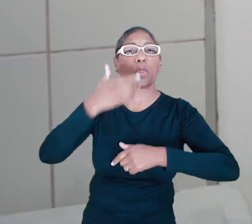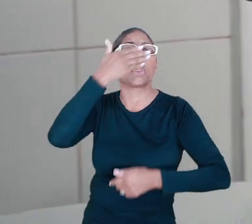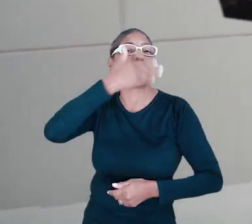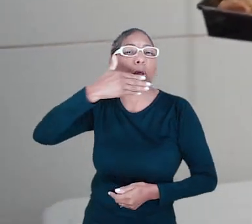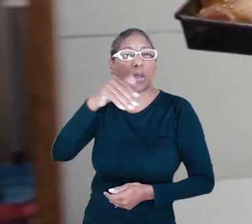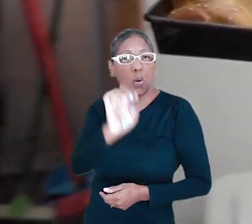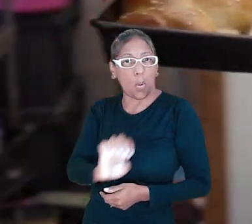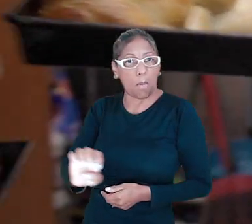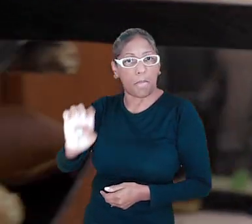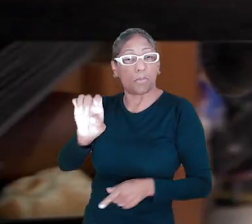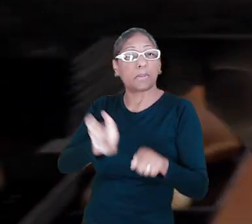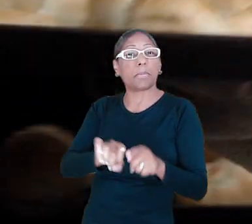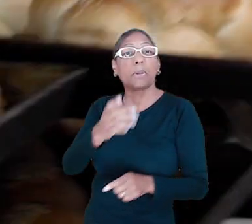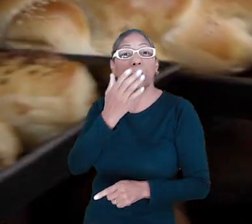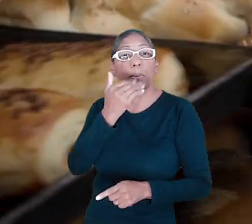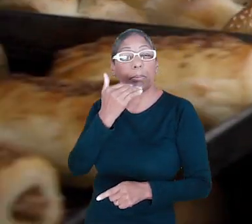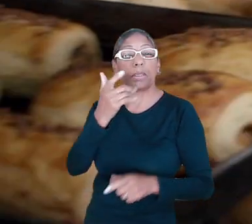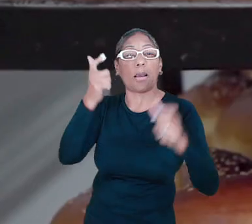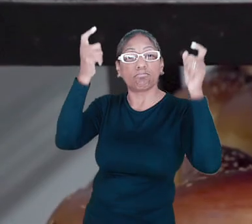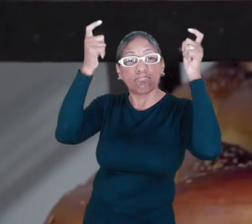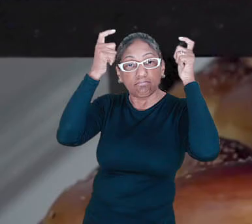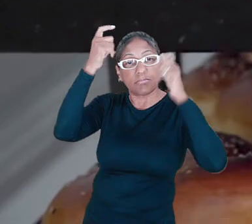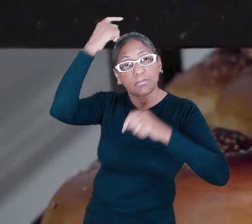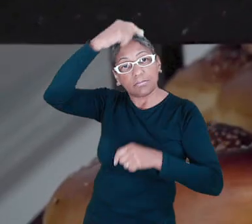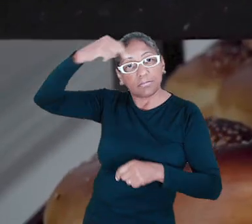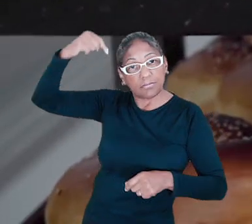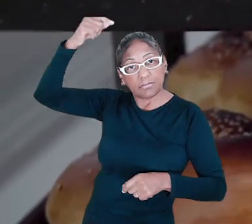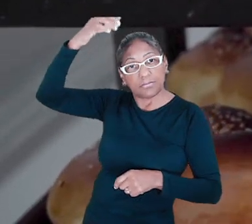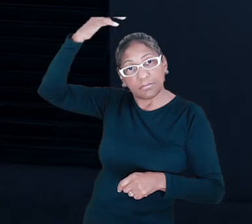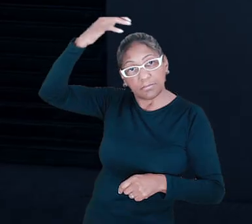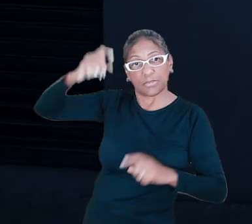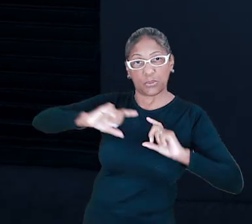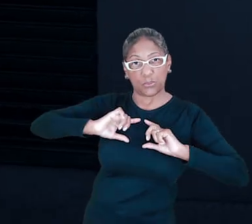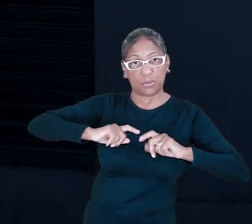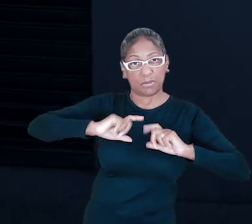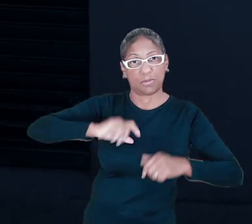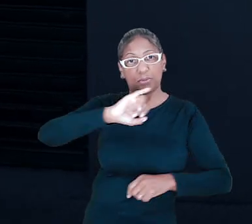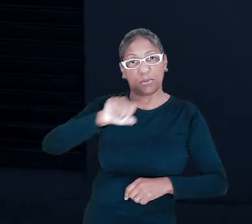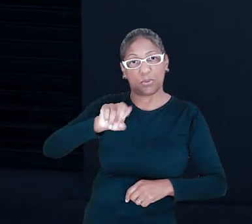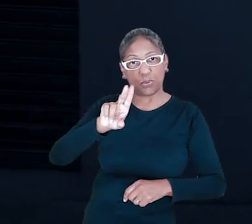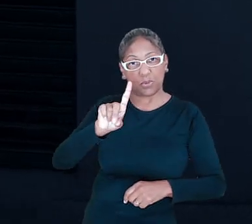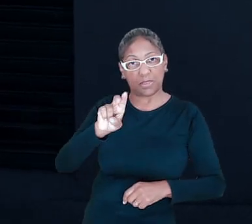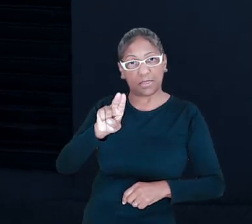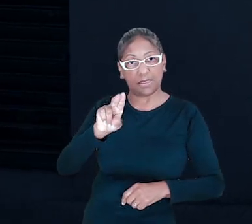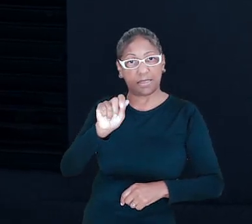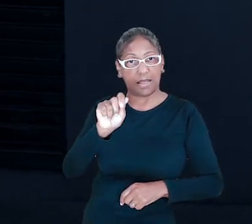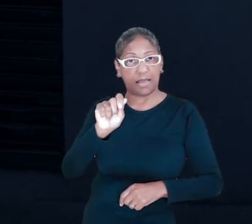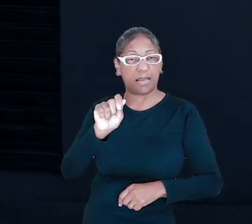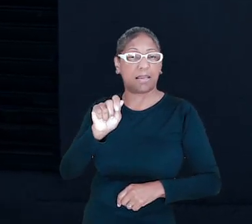doces europeus e a culinária judaica, né, produtos importados. Pessoa abrindo porta sanfonada